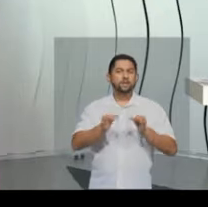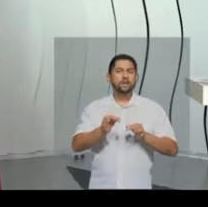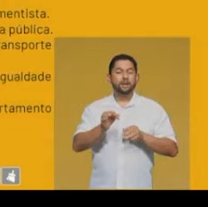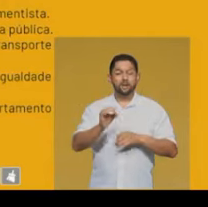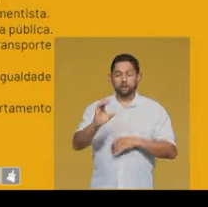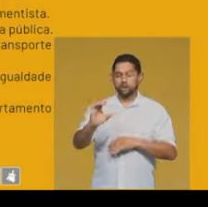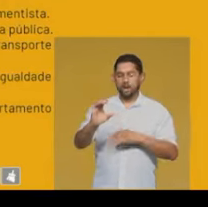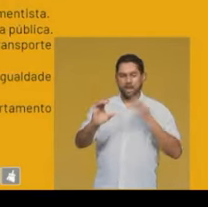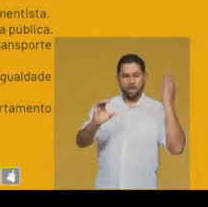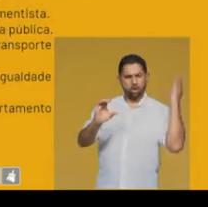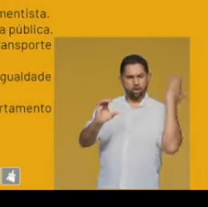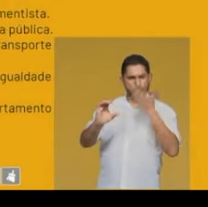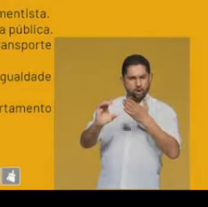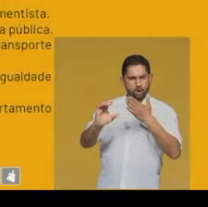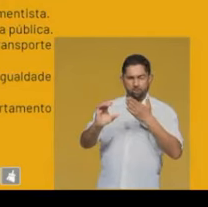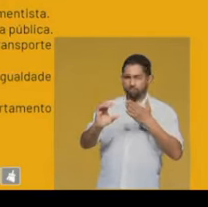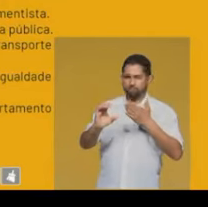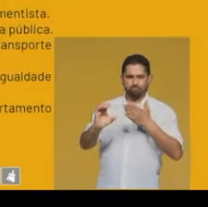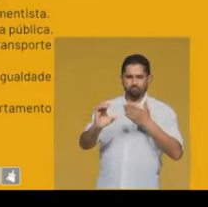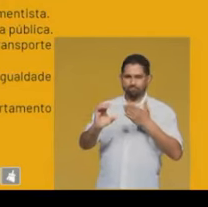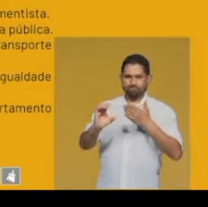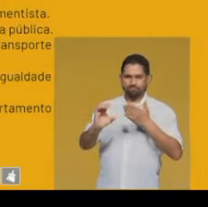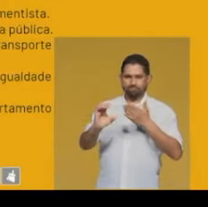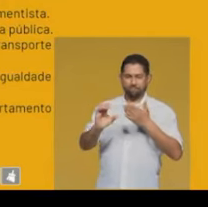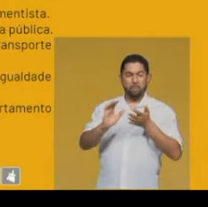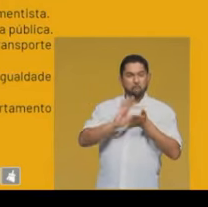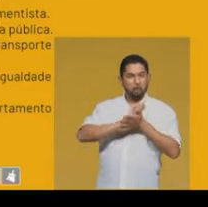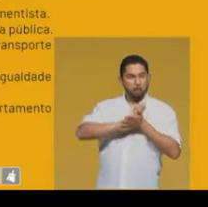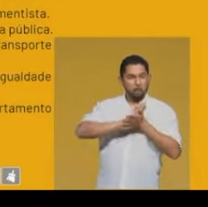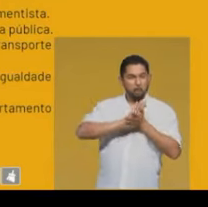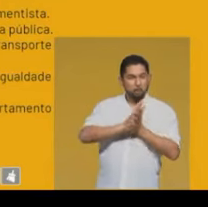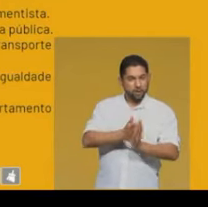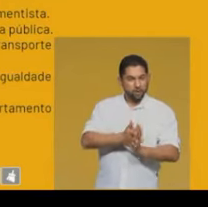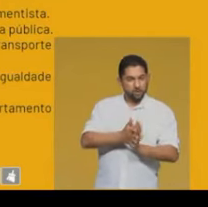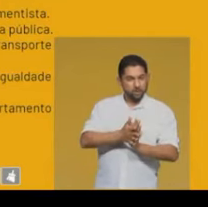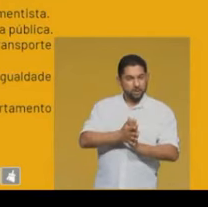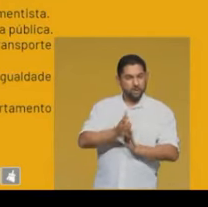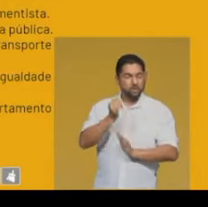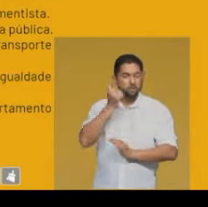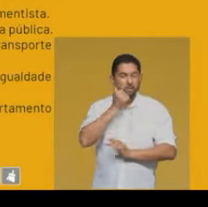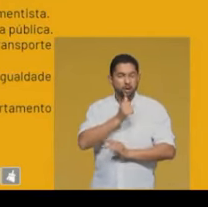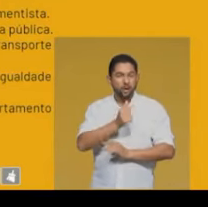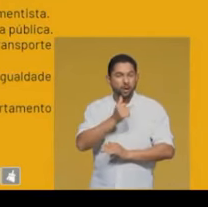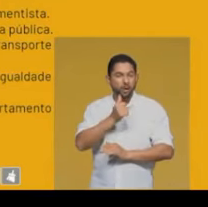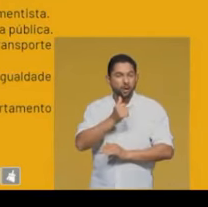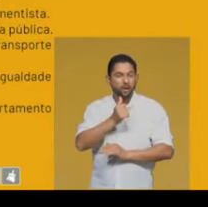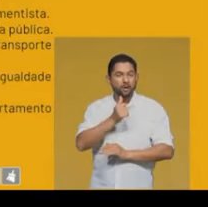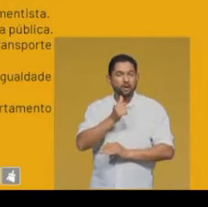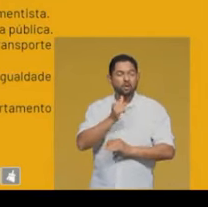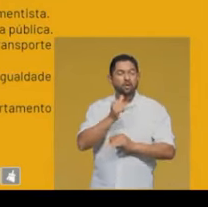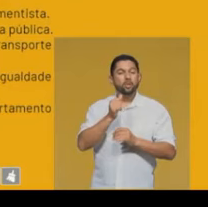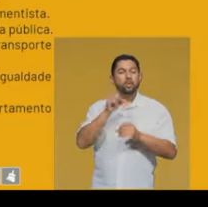C, preconceito de gênero no transporte coletivo.